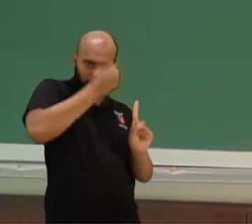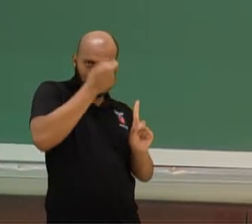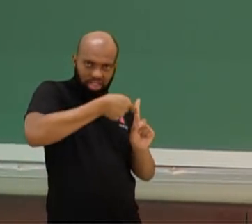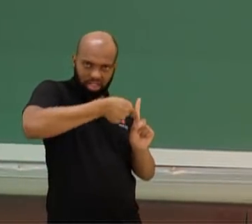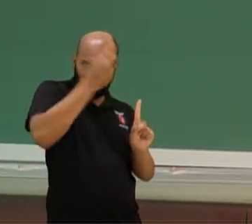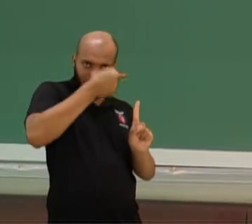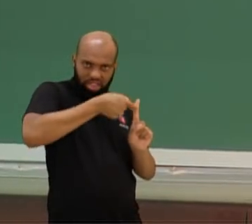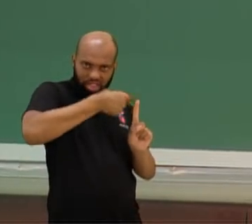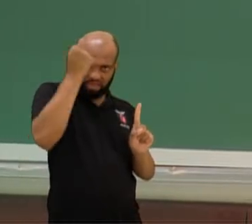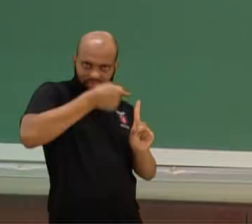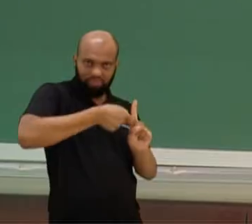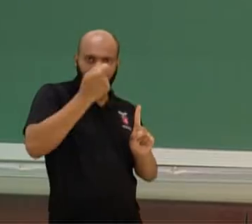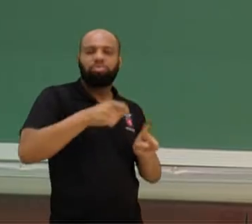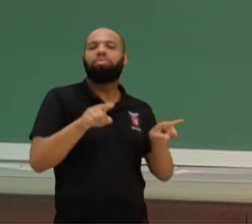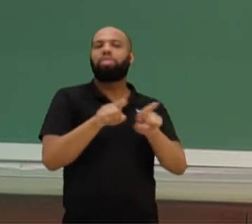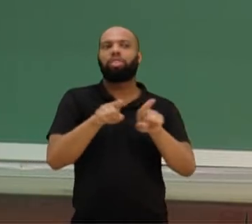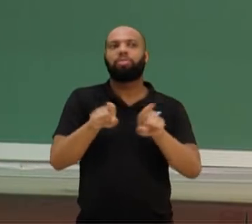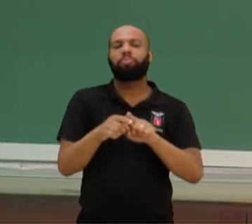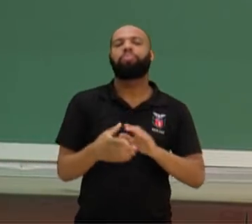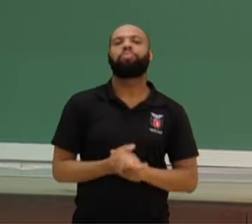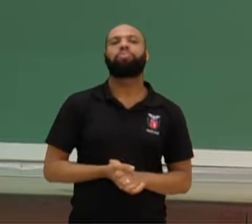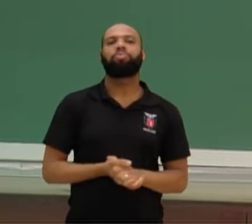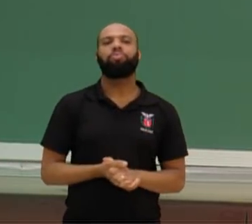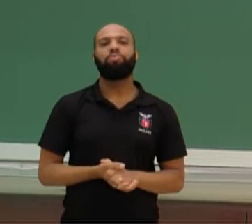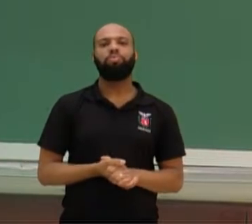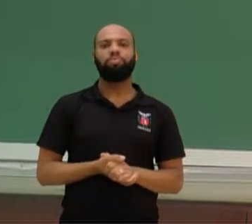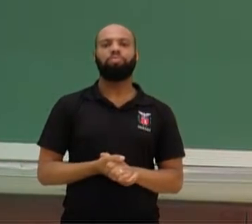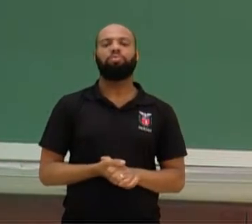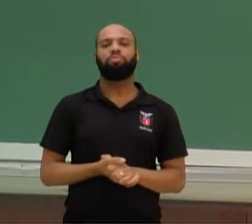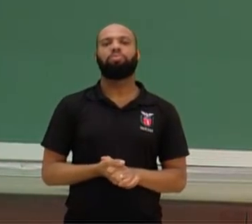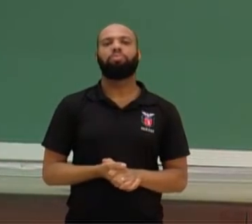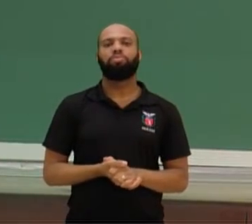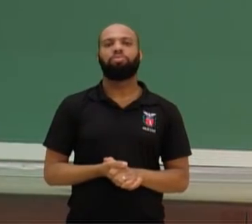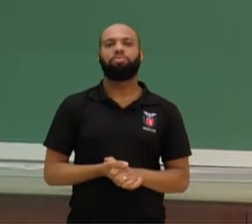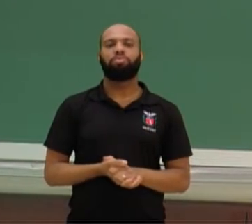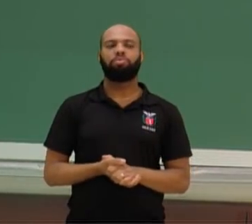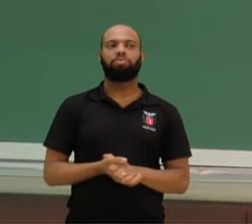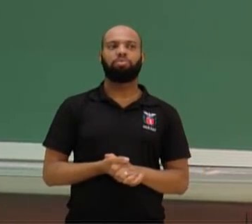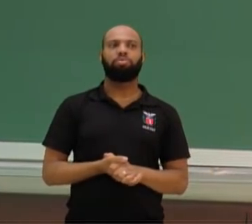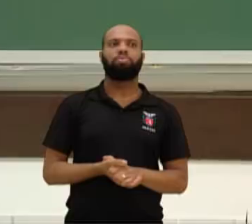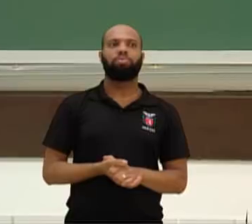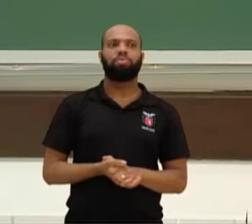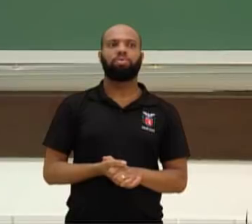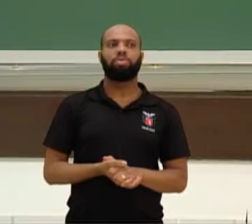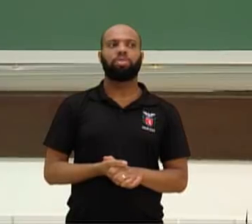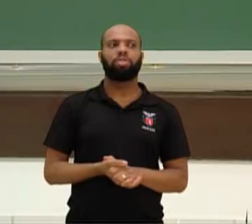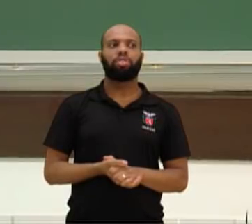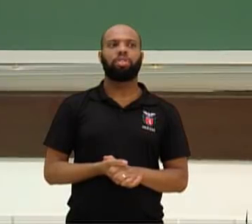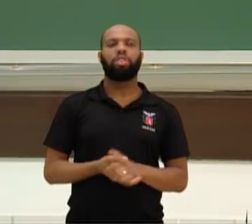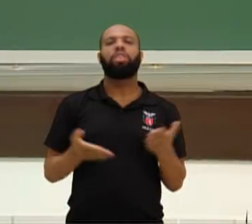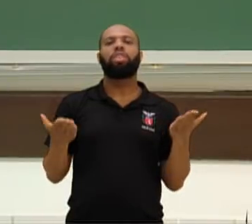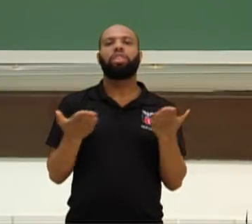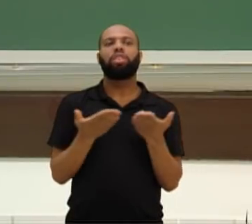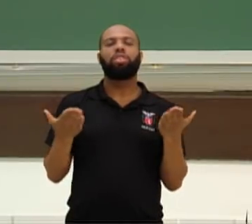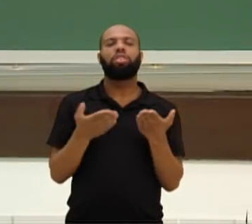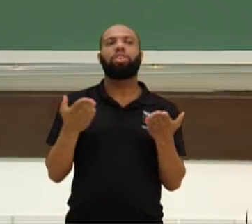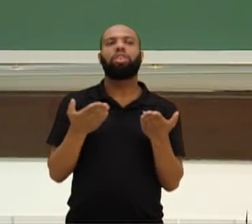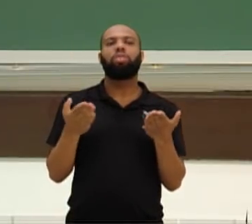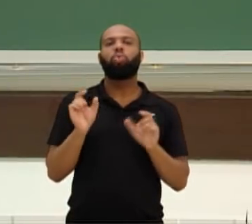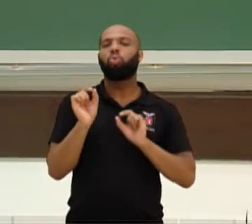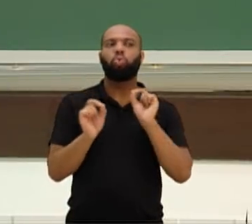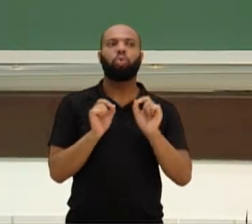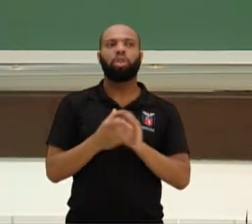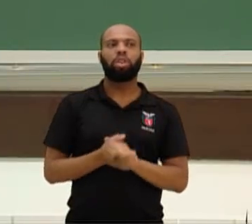temos, por exemplo, o abridor de garrafas. Certo, pessoal? Vamos agora para